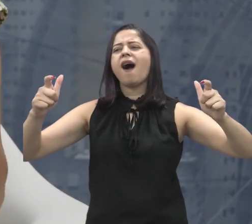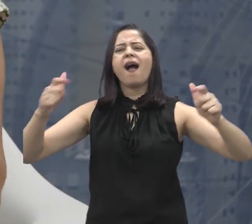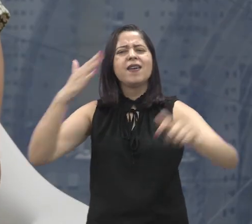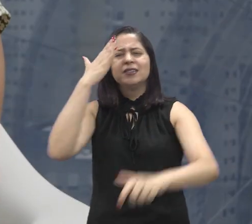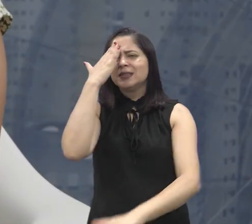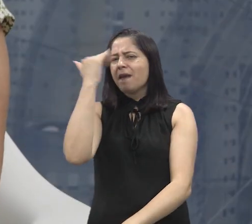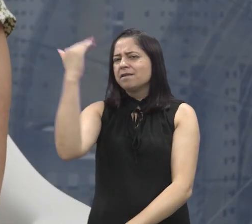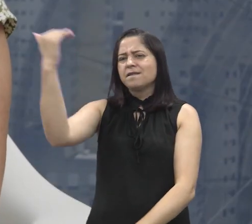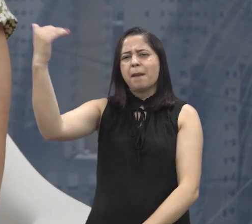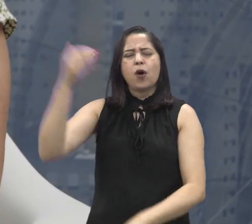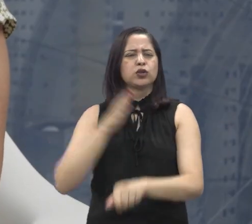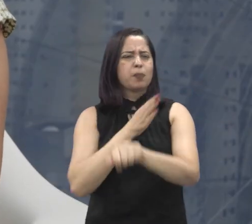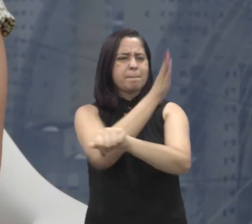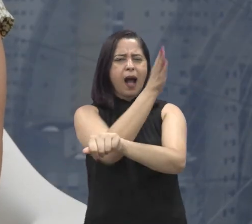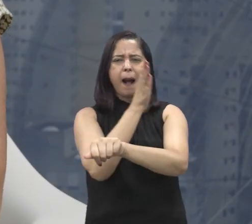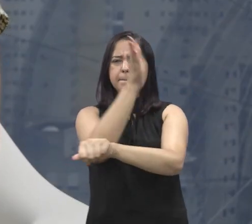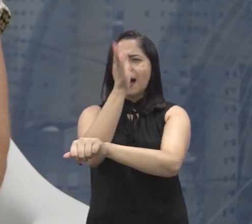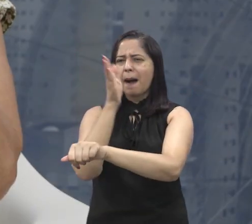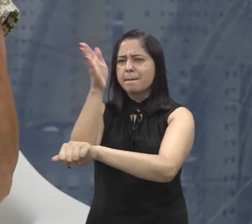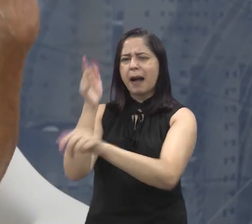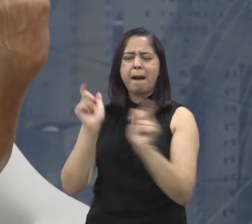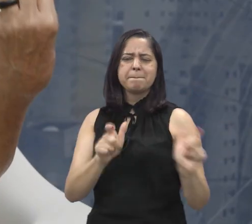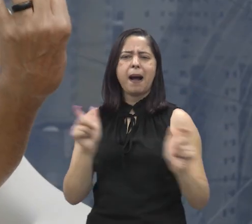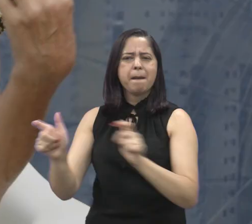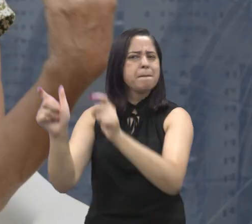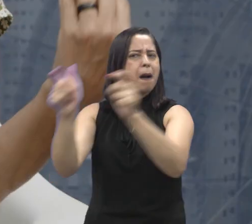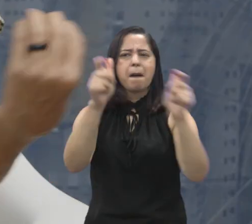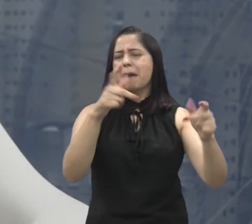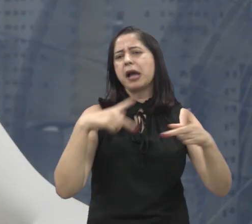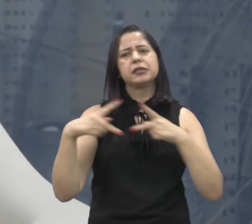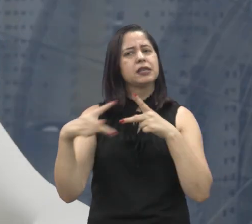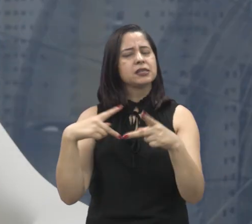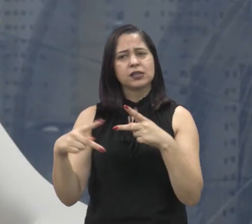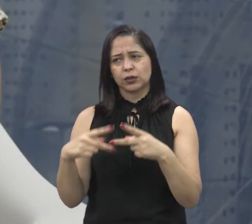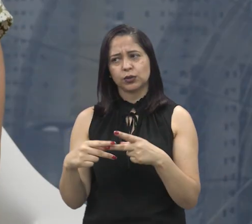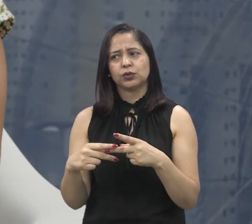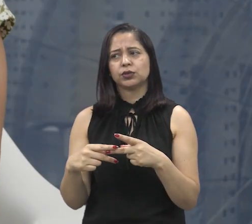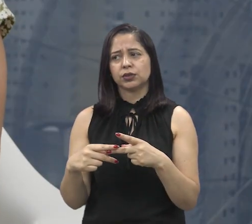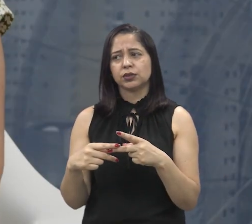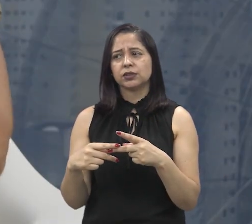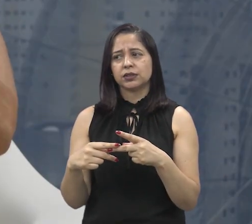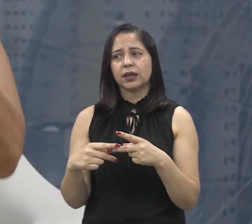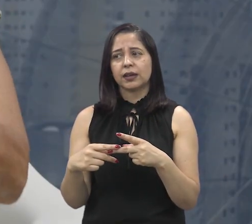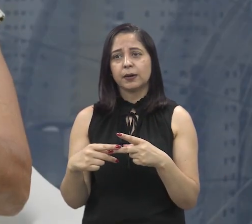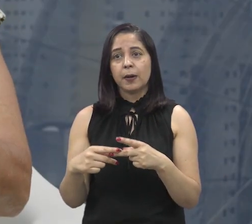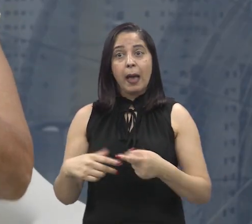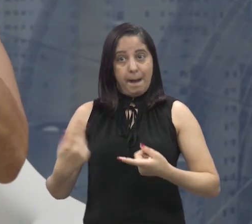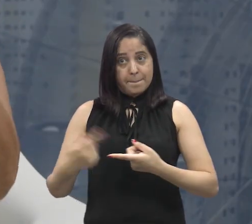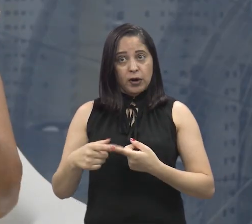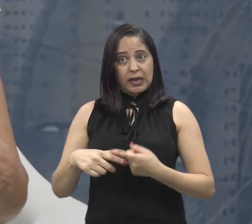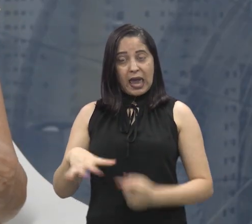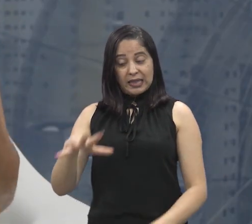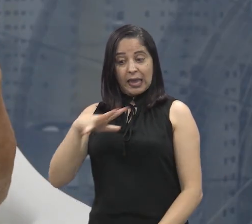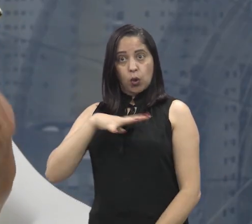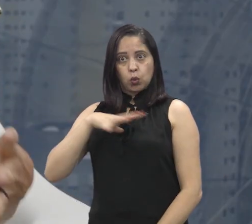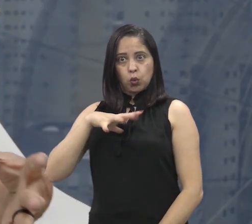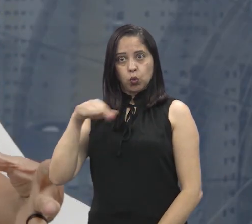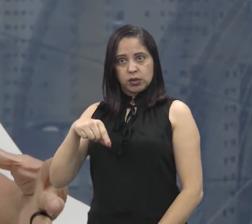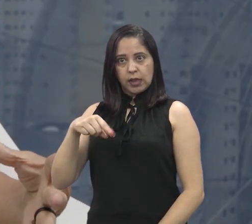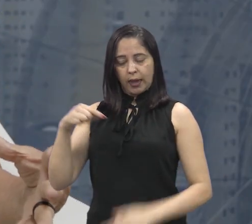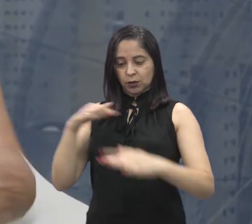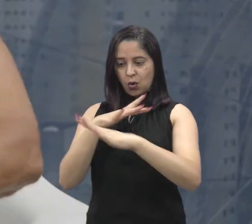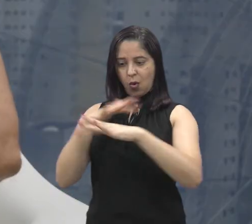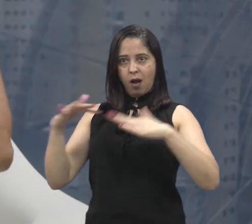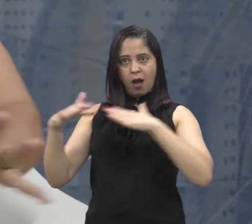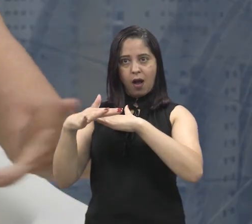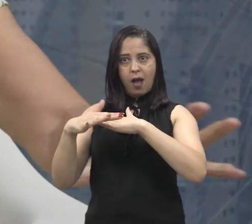a periferia de São José dos Campos, né? Para que seja uma cultura também descentralizada. Ela tem o centro vivo, tem que ser